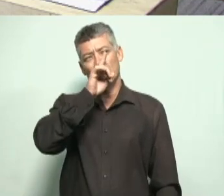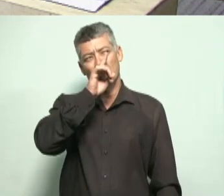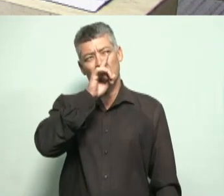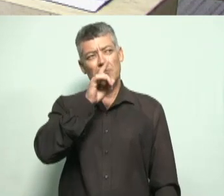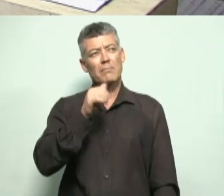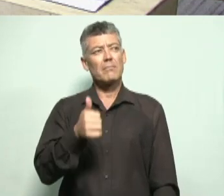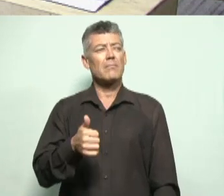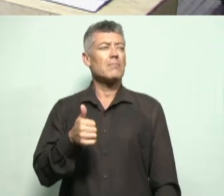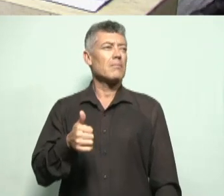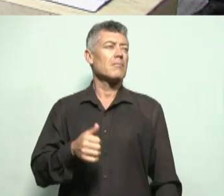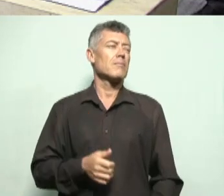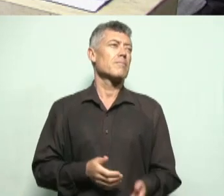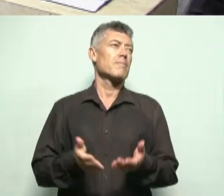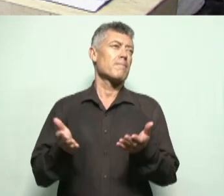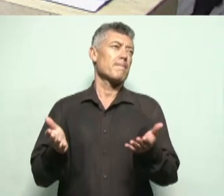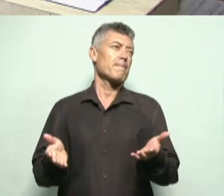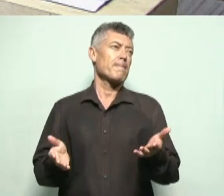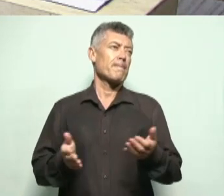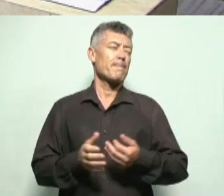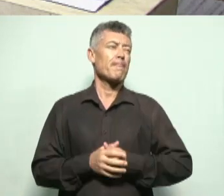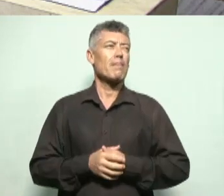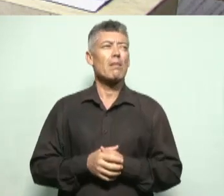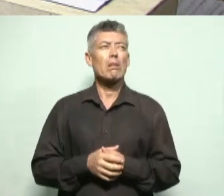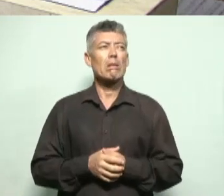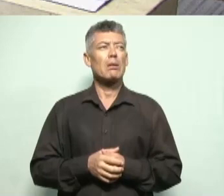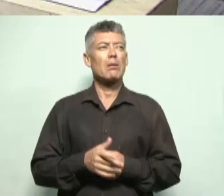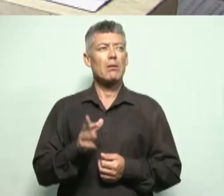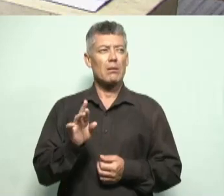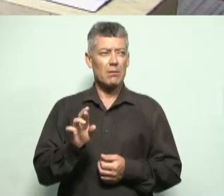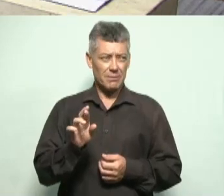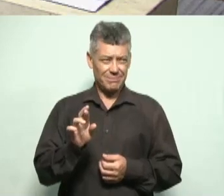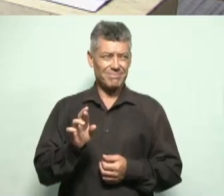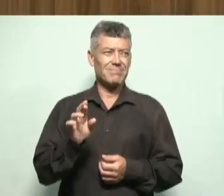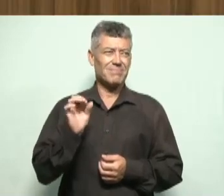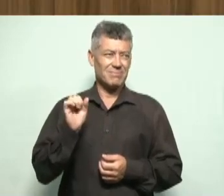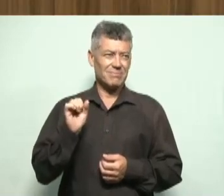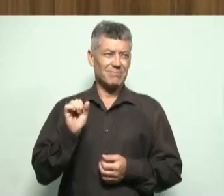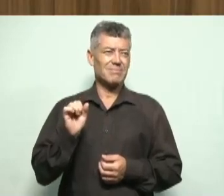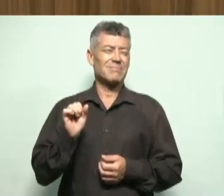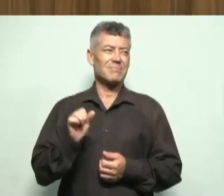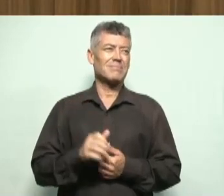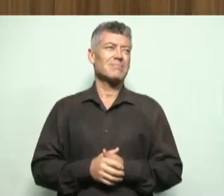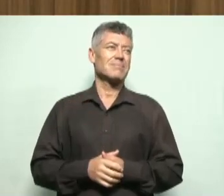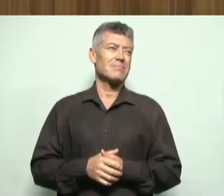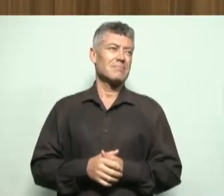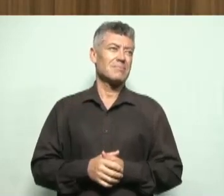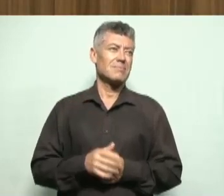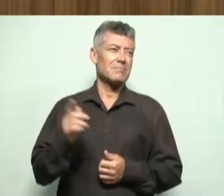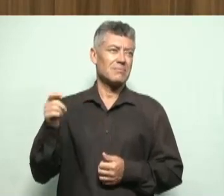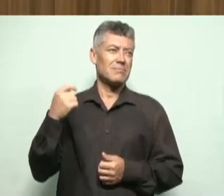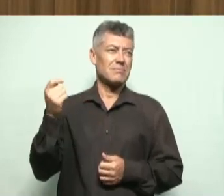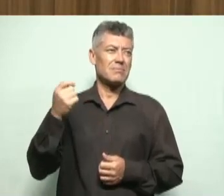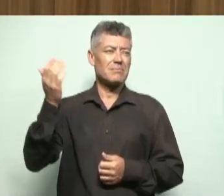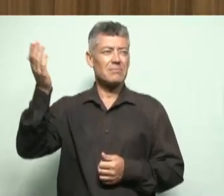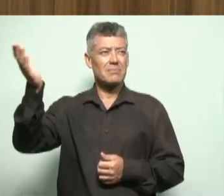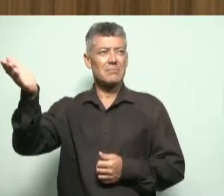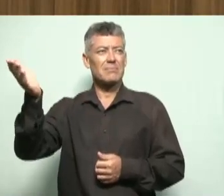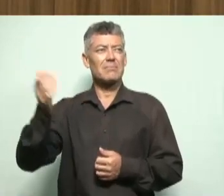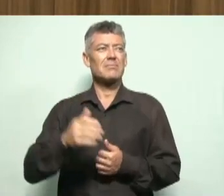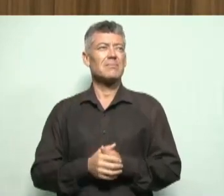Em solidariedade, em homenagem ao Rio Grande do Sul, que de fato tem passado, acredito que pela